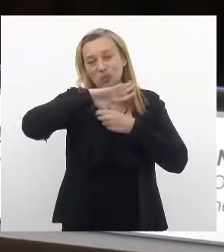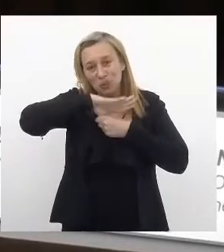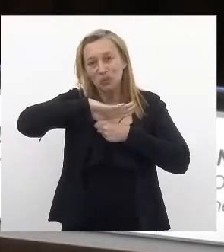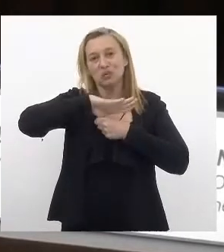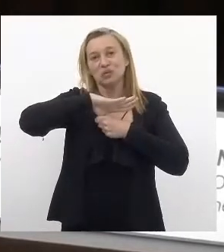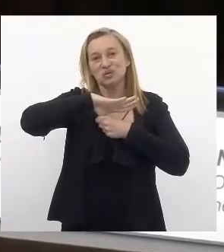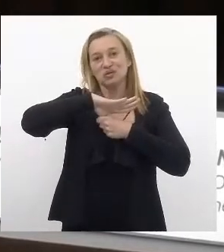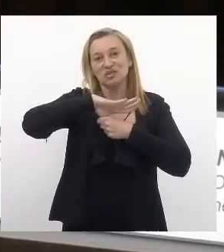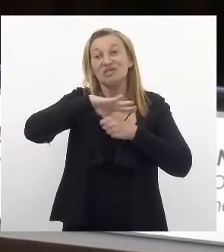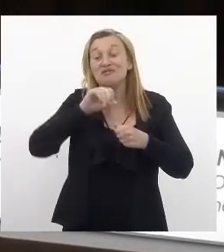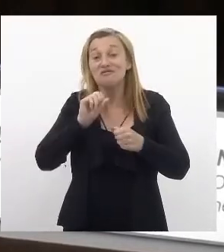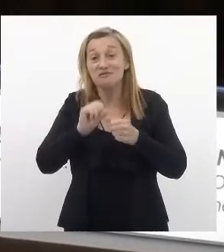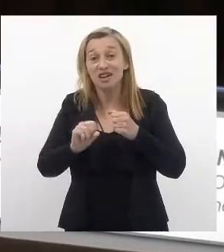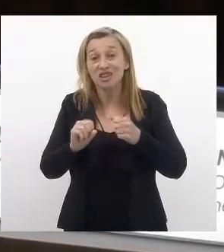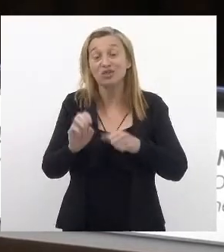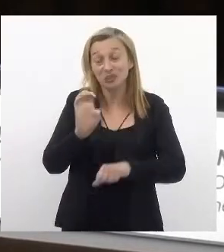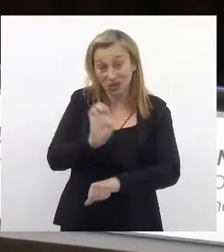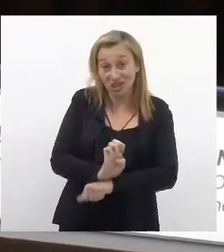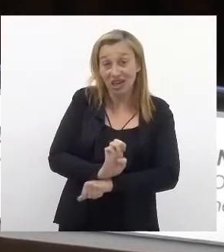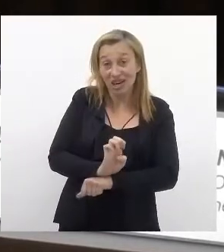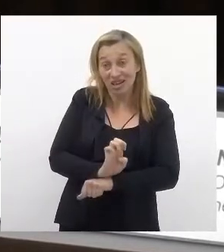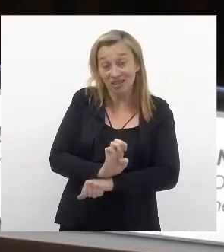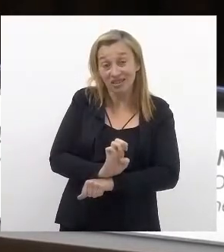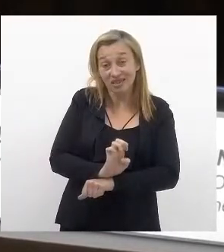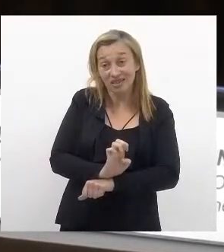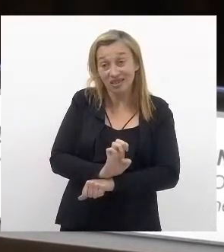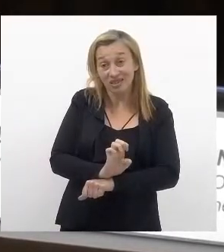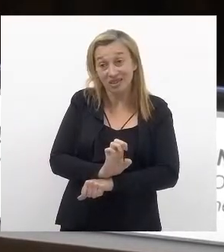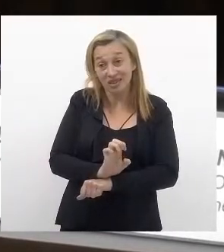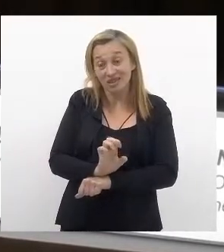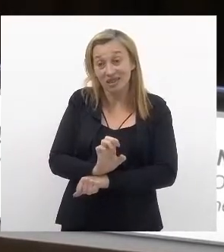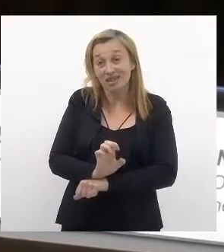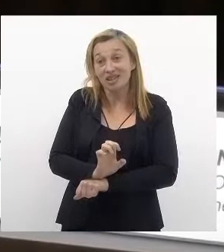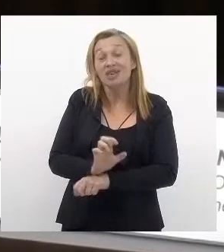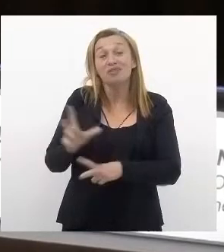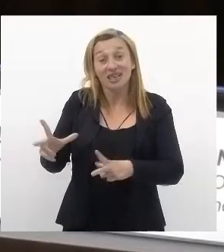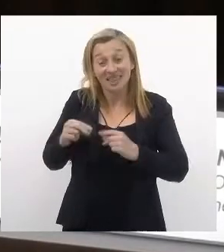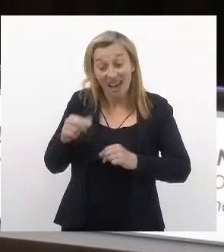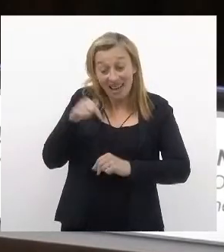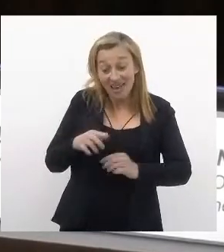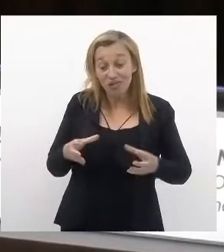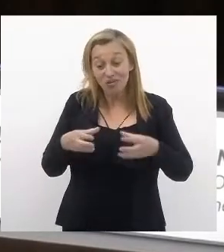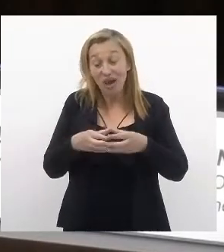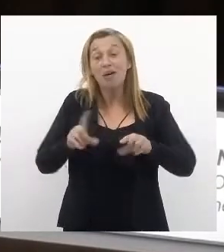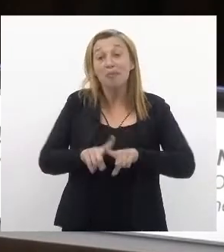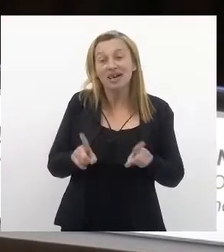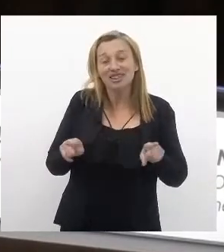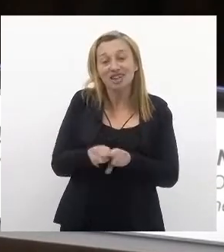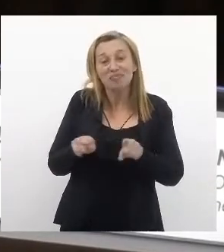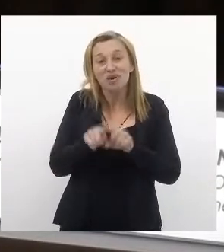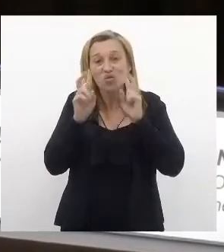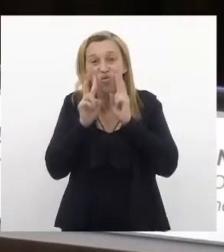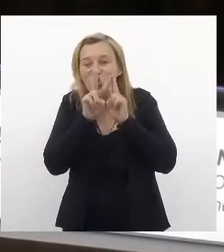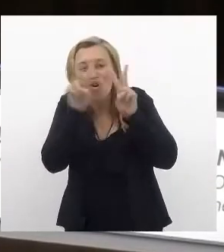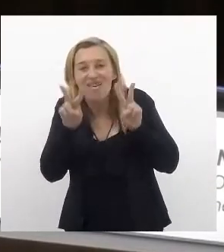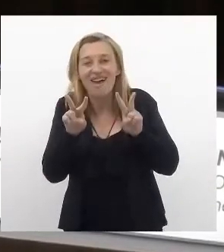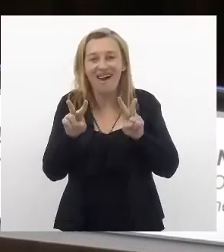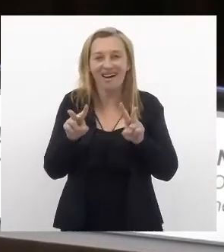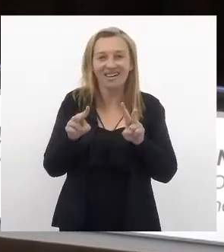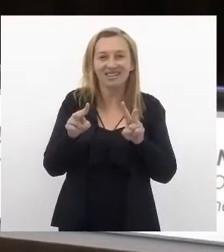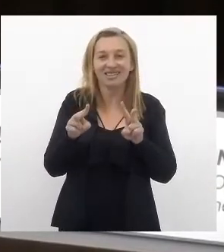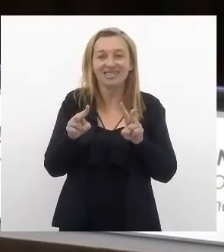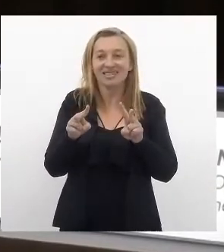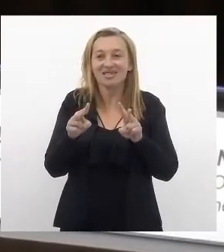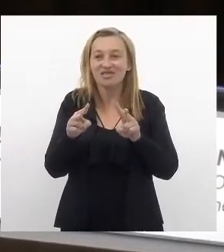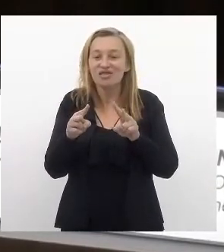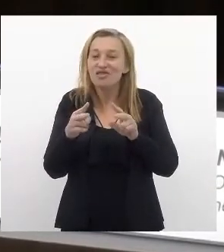realizou no Estado, beneficiando aqui a comunidade, mas também com olhar